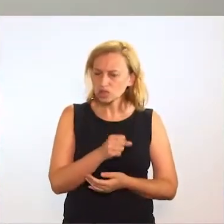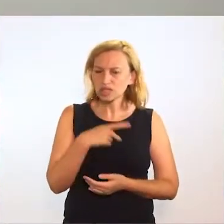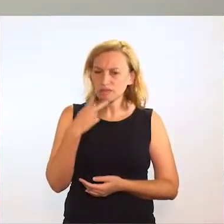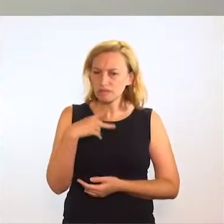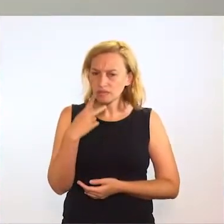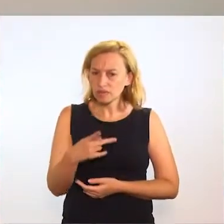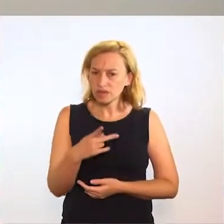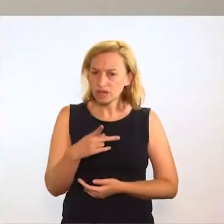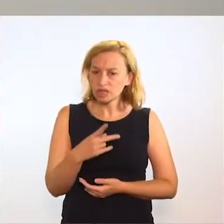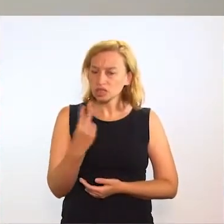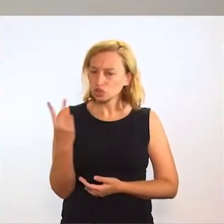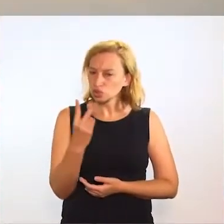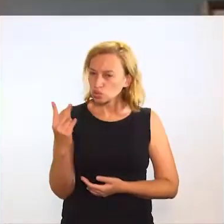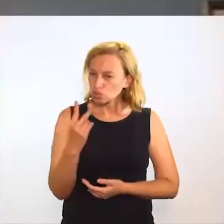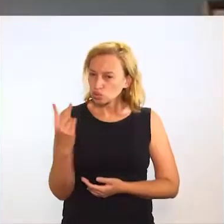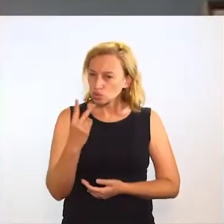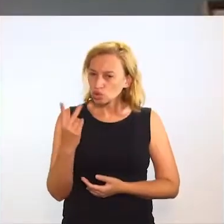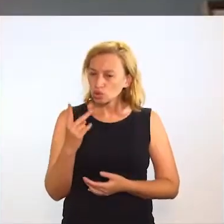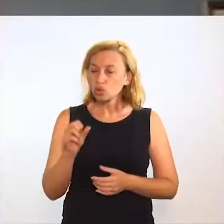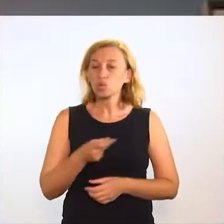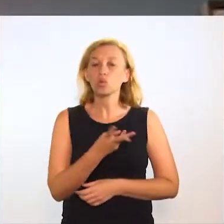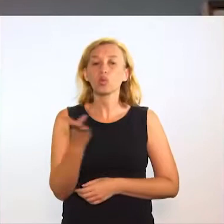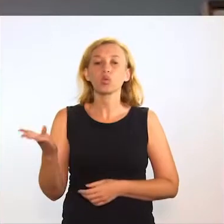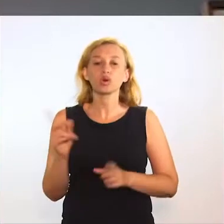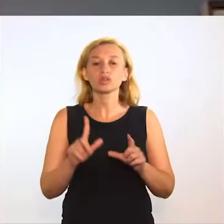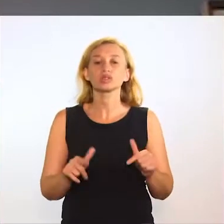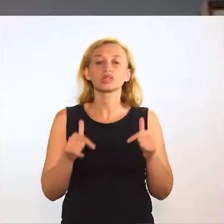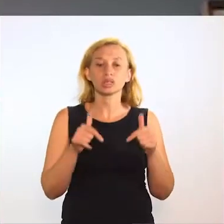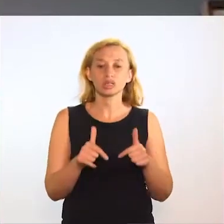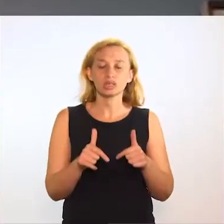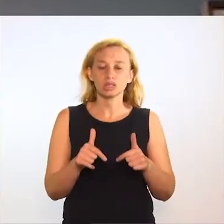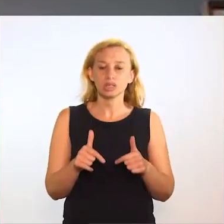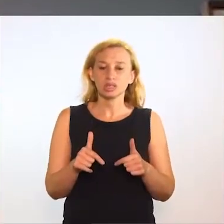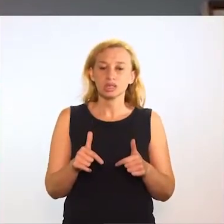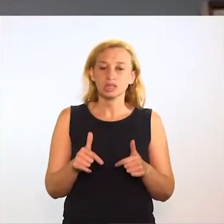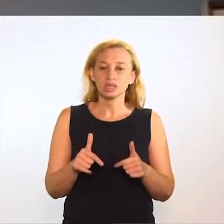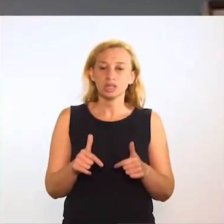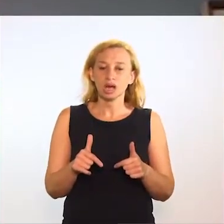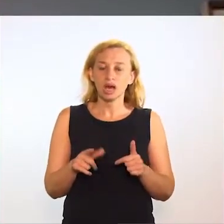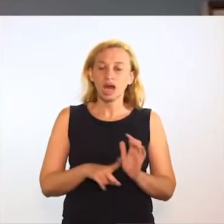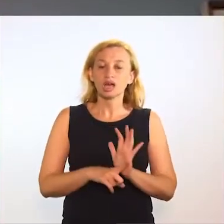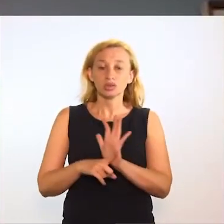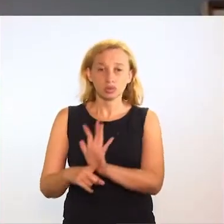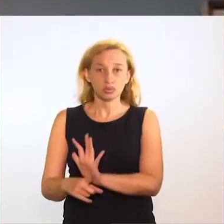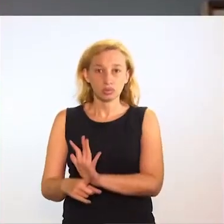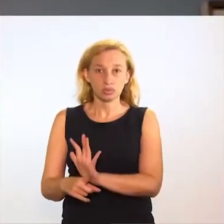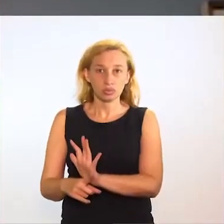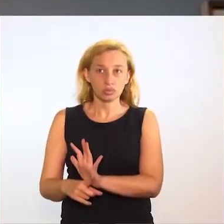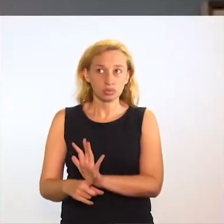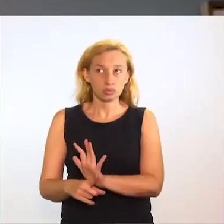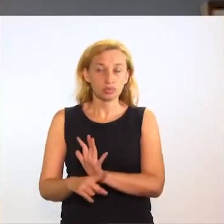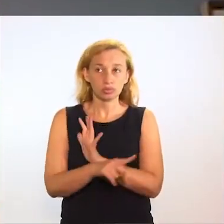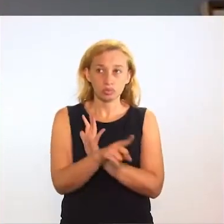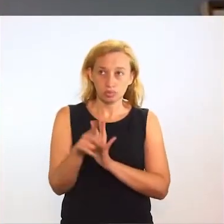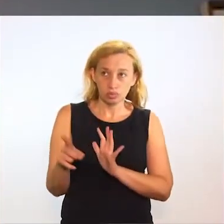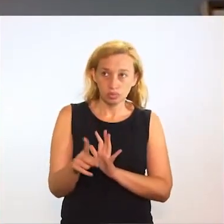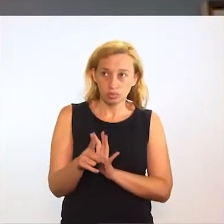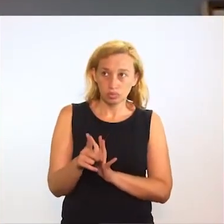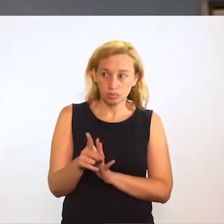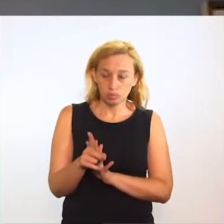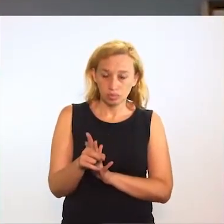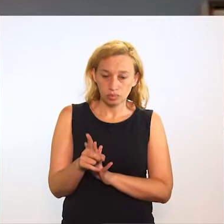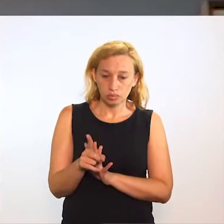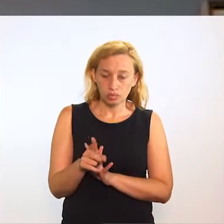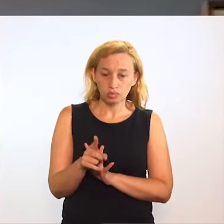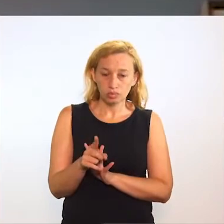muito fortemente na fala das duas o quanto essa atuação ela alimenta,